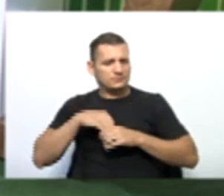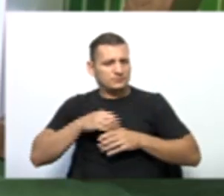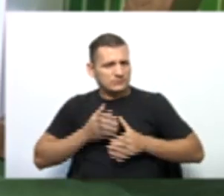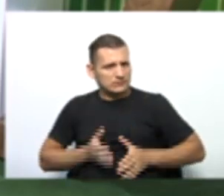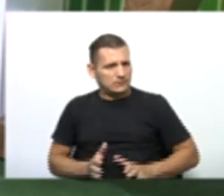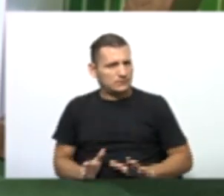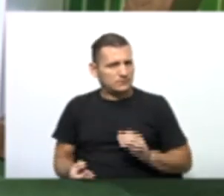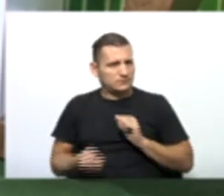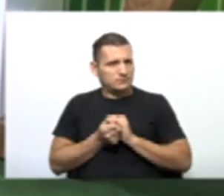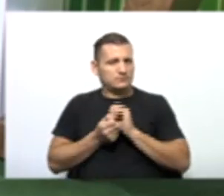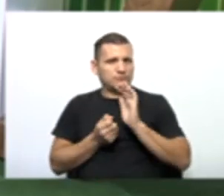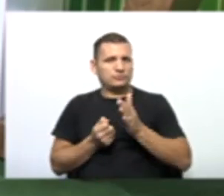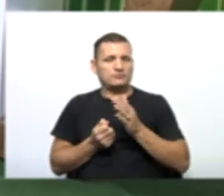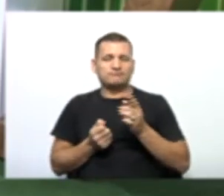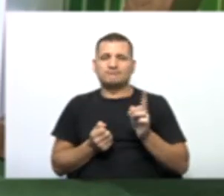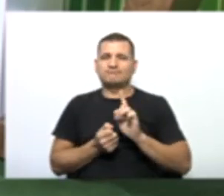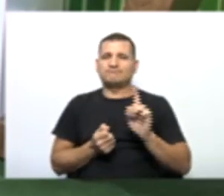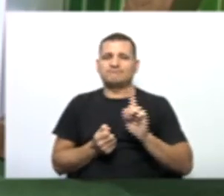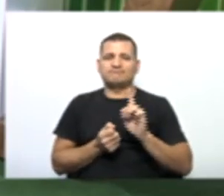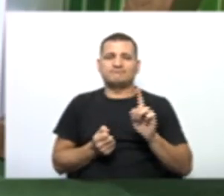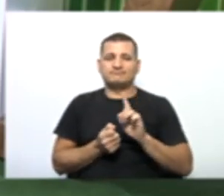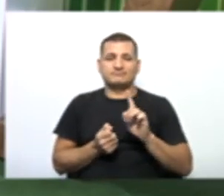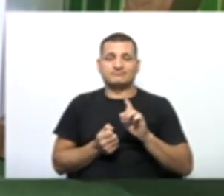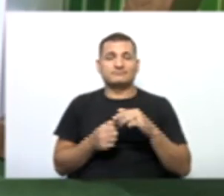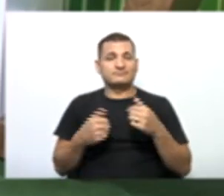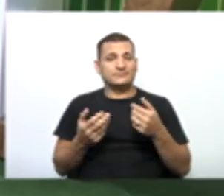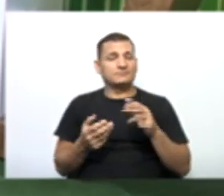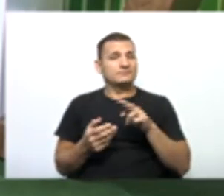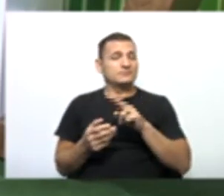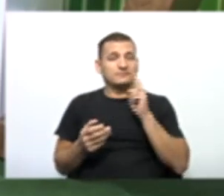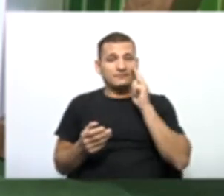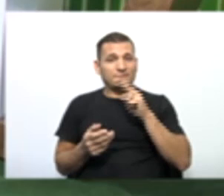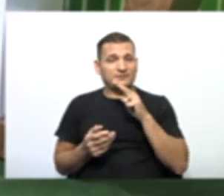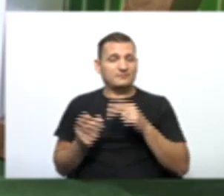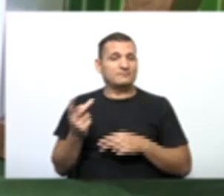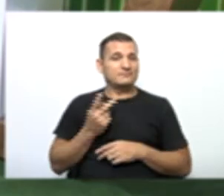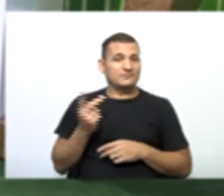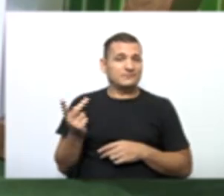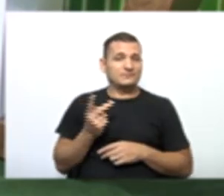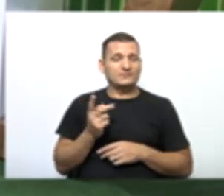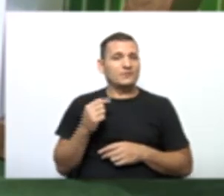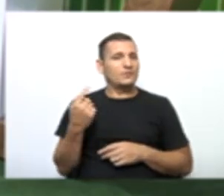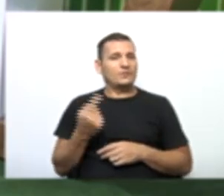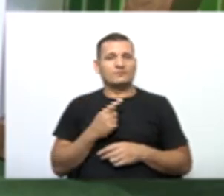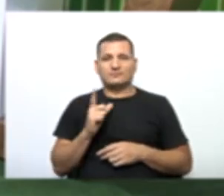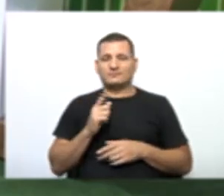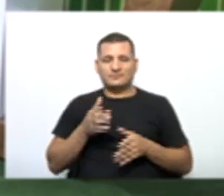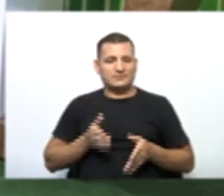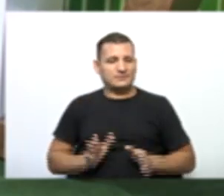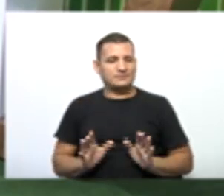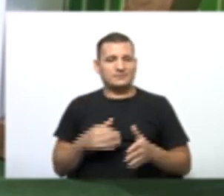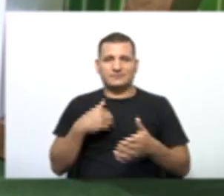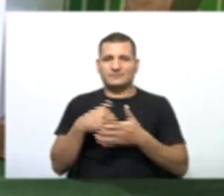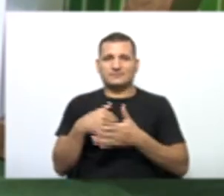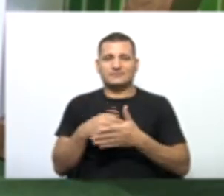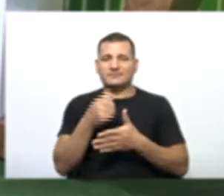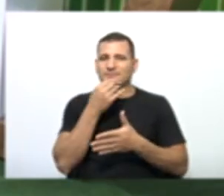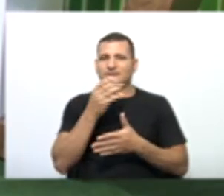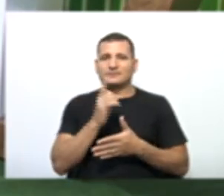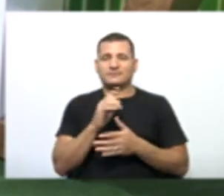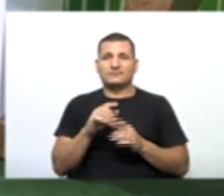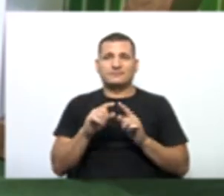Não, né? Não. Com certeza, como a gente pode ver, como nós dois, nós não nascemos jogando bem futebol. Mas a gente